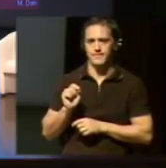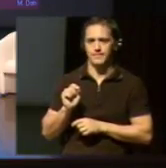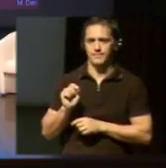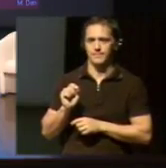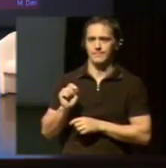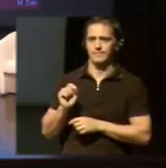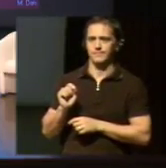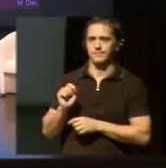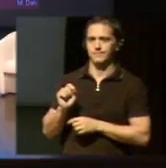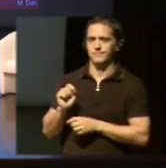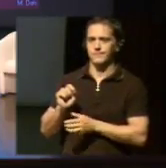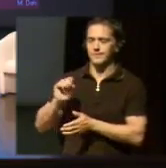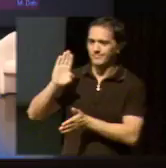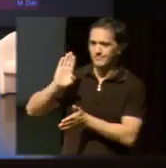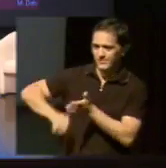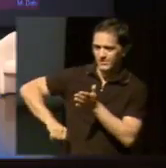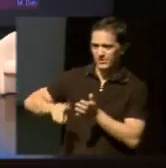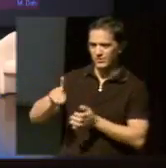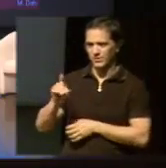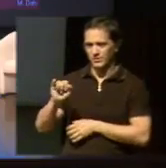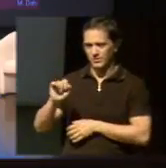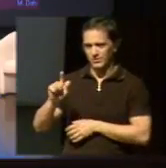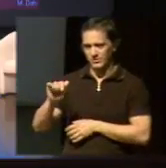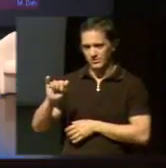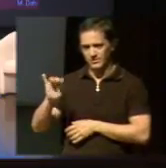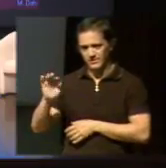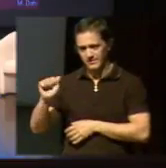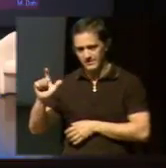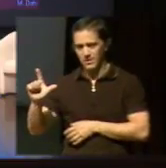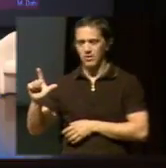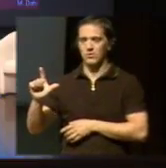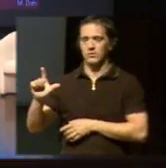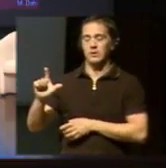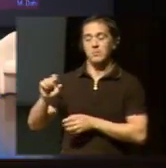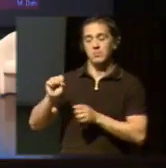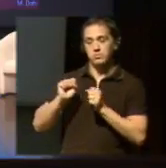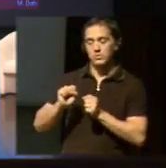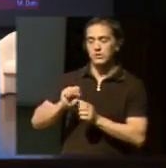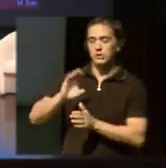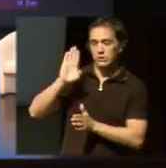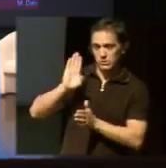de que exclusão digital signifique exclusão social.